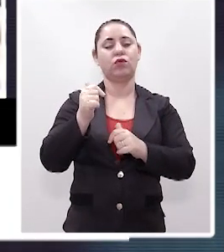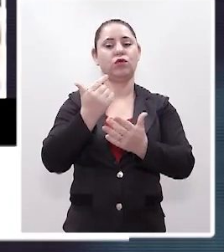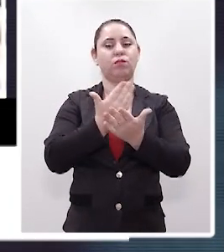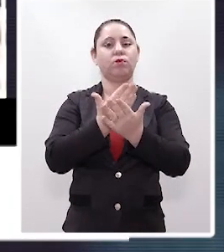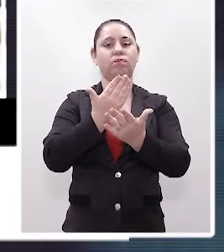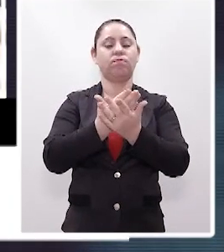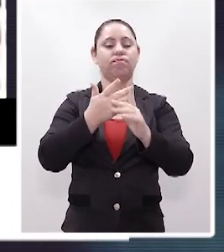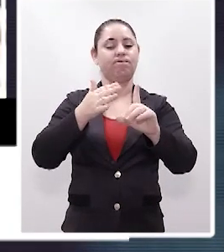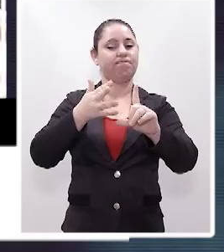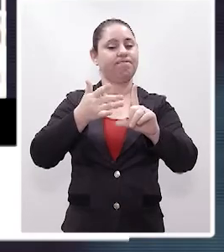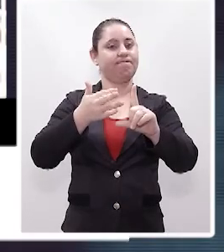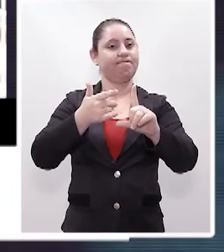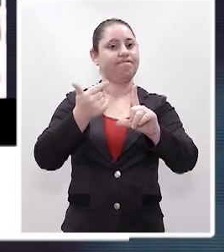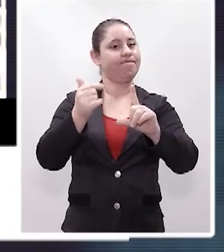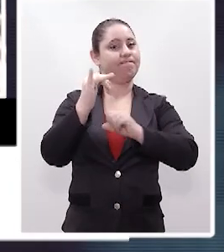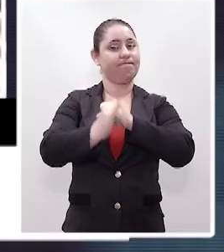aula